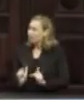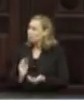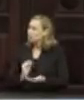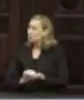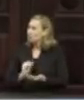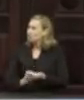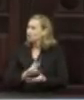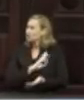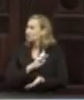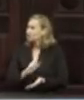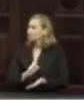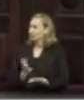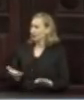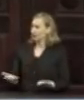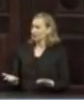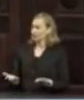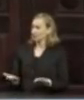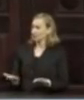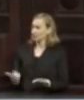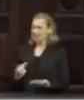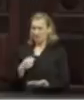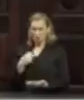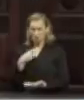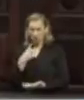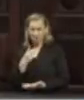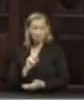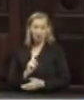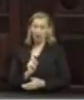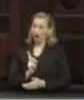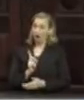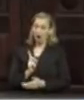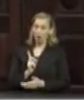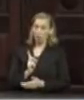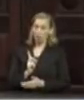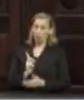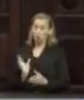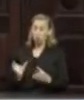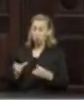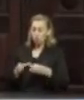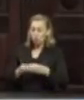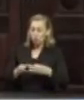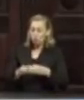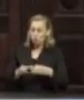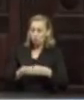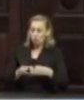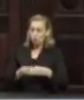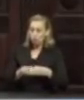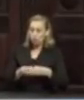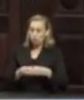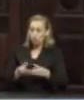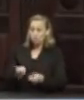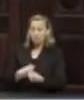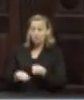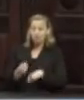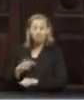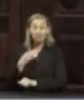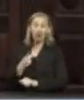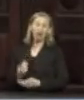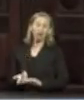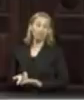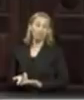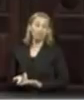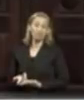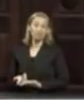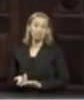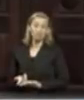de quadrilha. Não sou eu que estou dizendo, não. A condenação sobre ele, qual era a quadrilha que ele coordenava? Era o próprio governo.